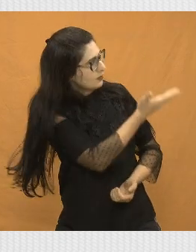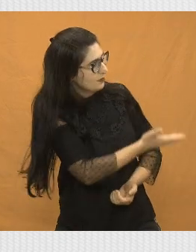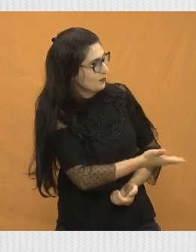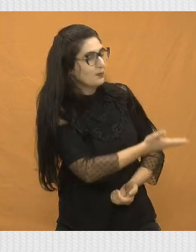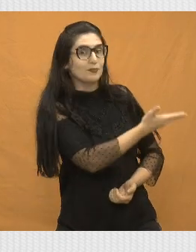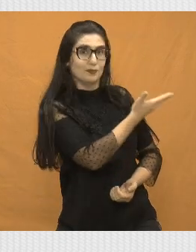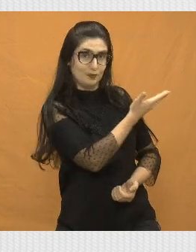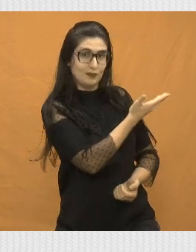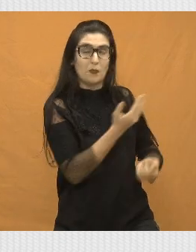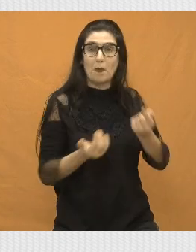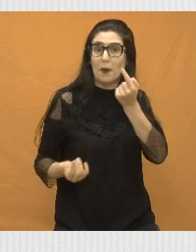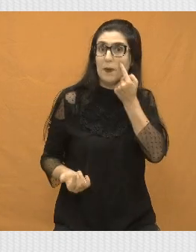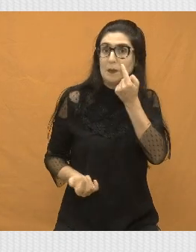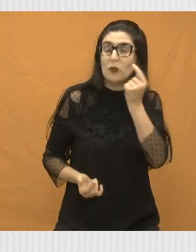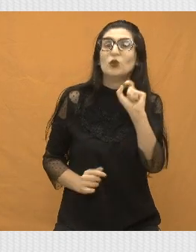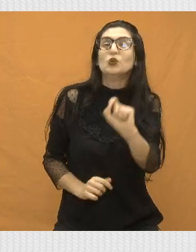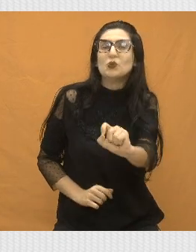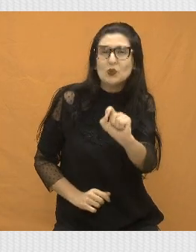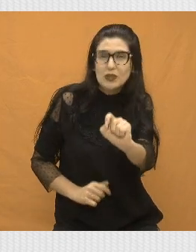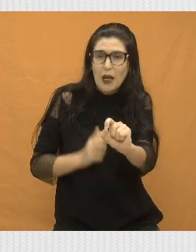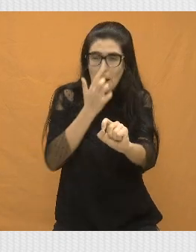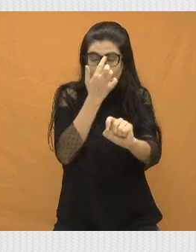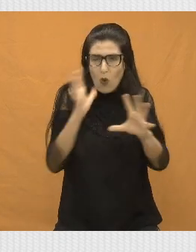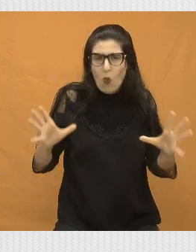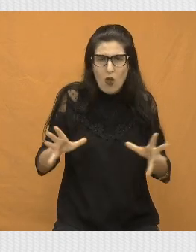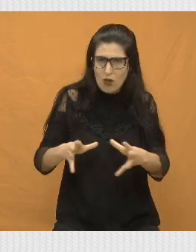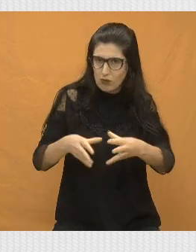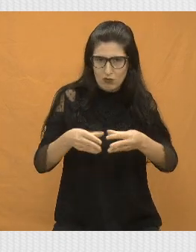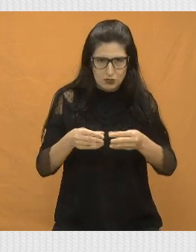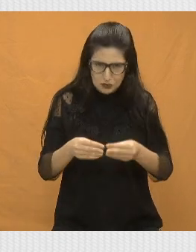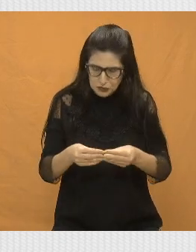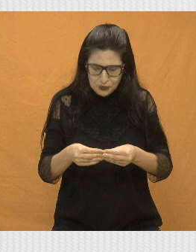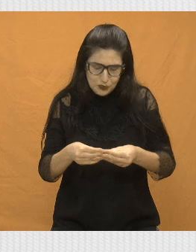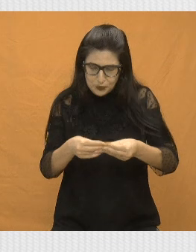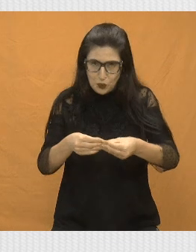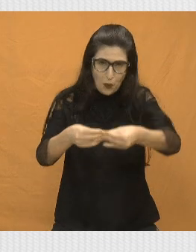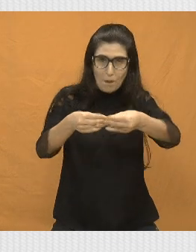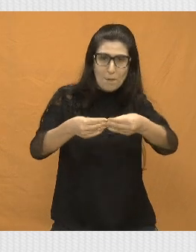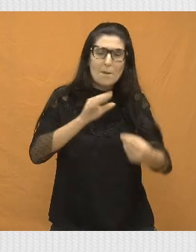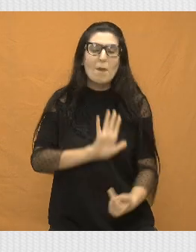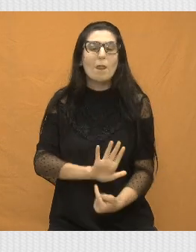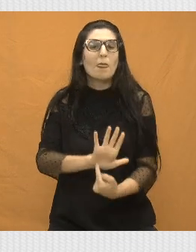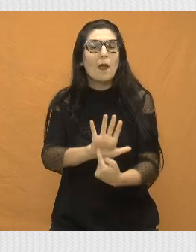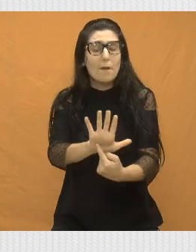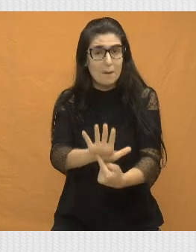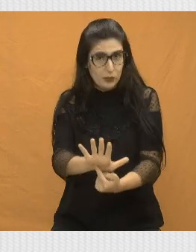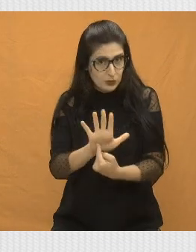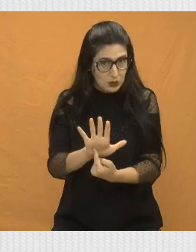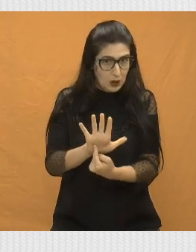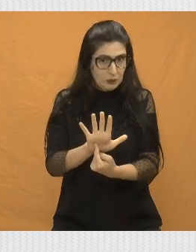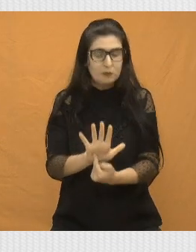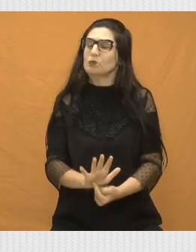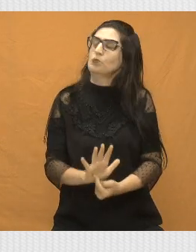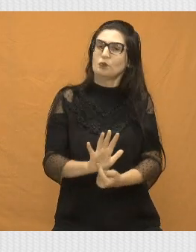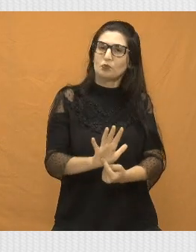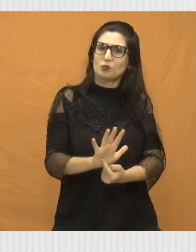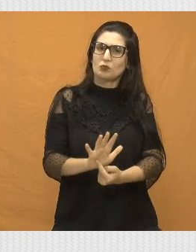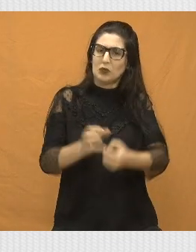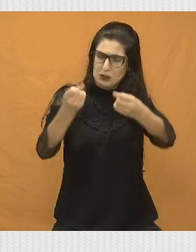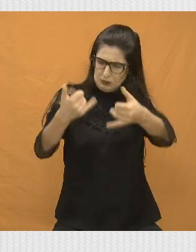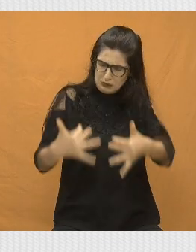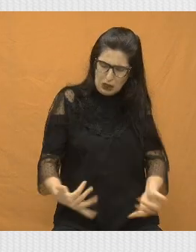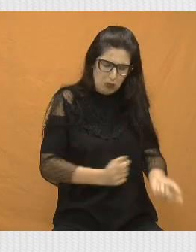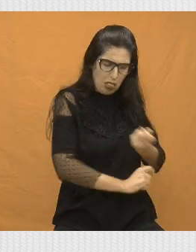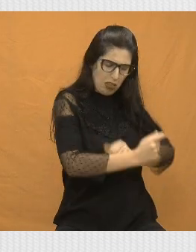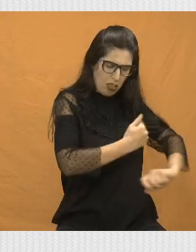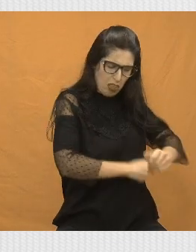Esse quadro, ele traz para nós um resumo do que será apresentado na apresentação das metas